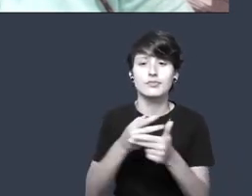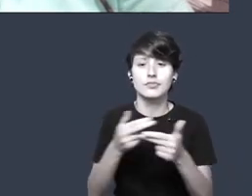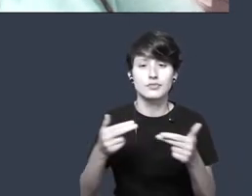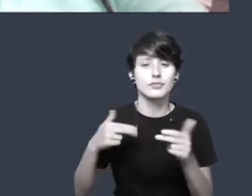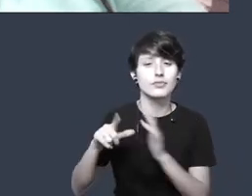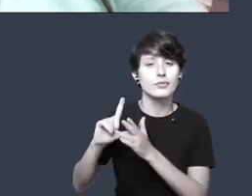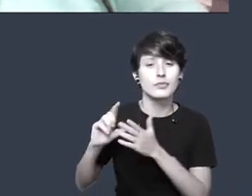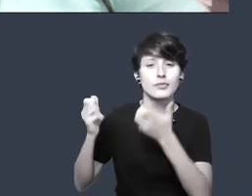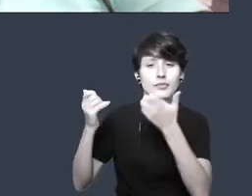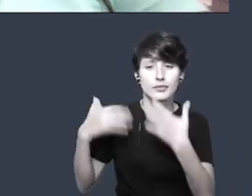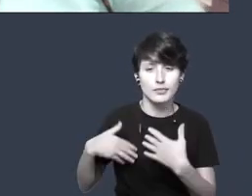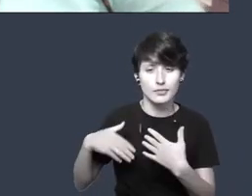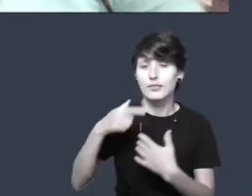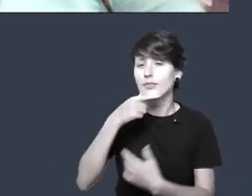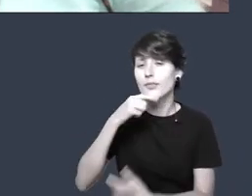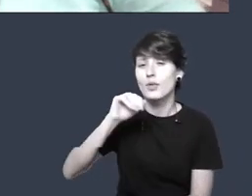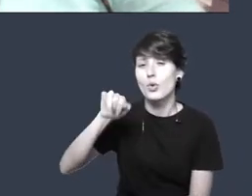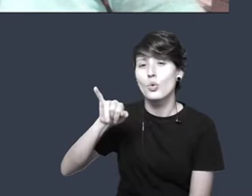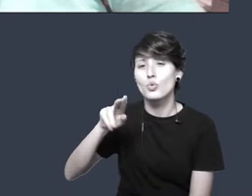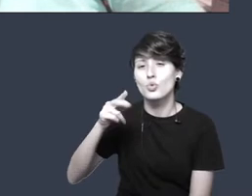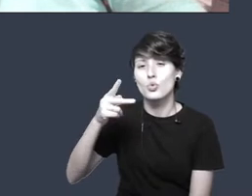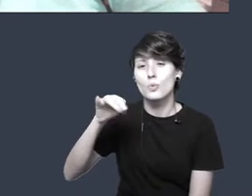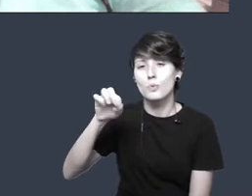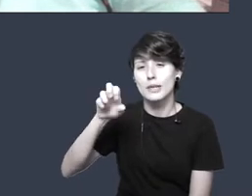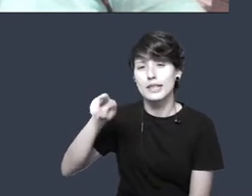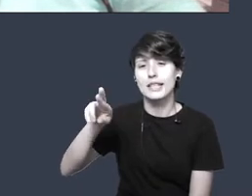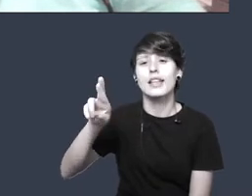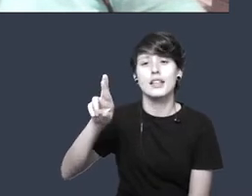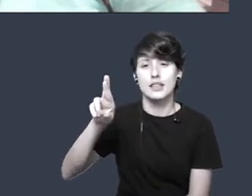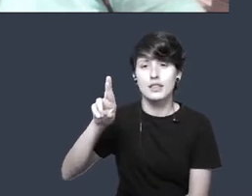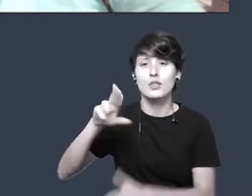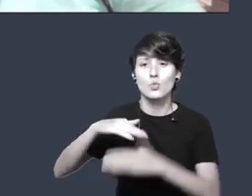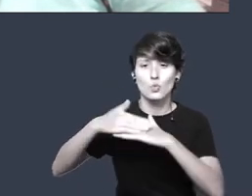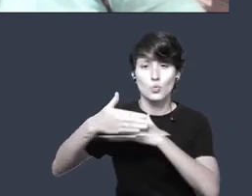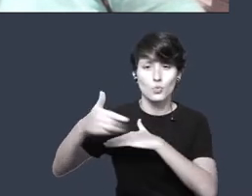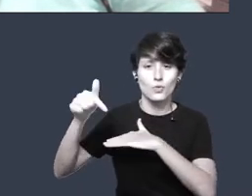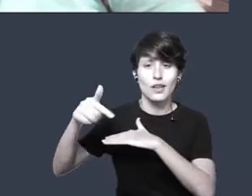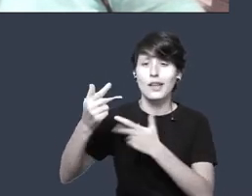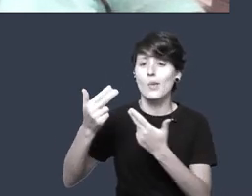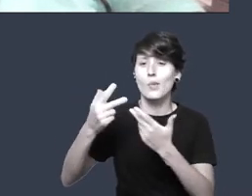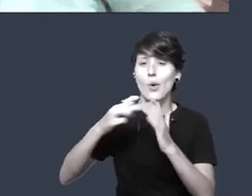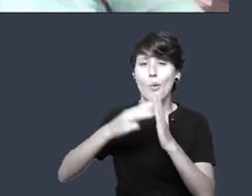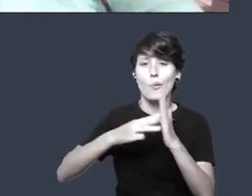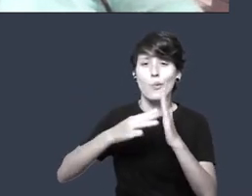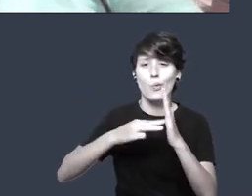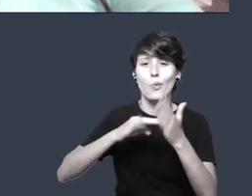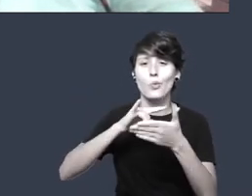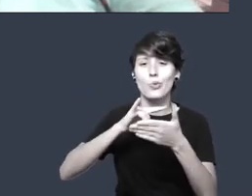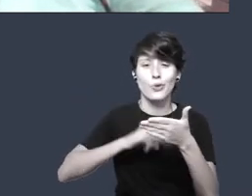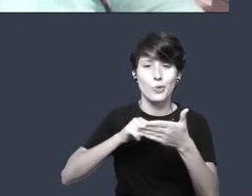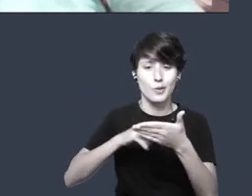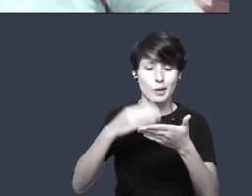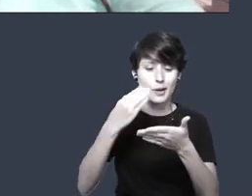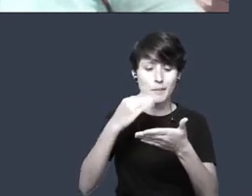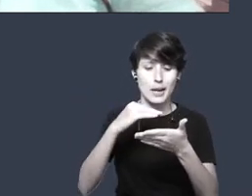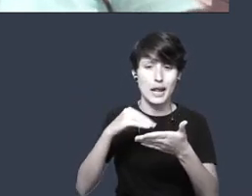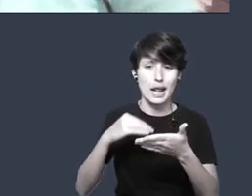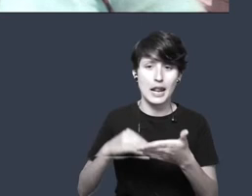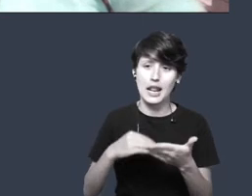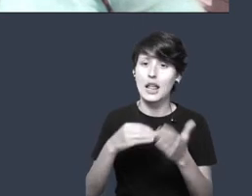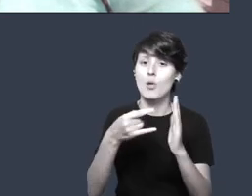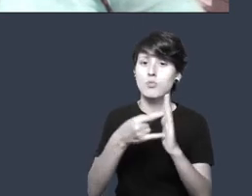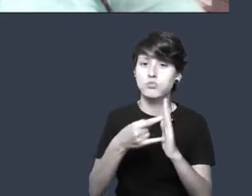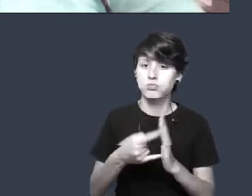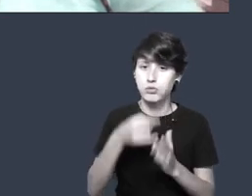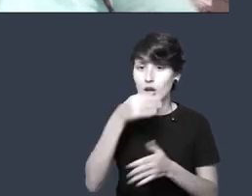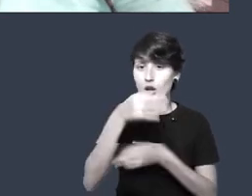antes, o Jupyter Notebook, que é como se fosse um documento do Word, em que você escreve código, escreve